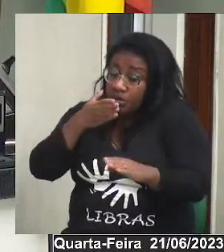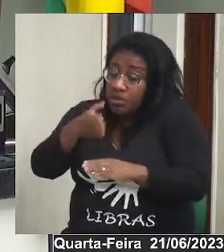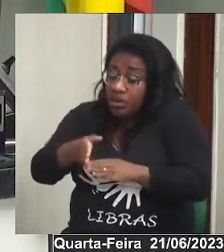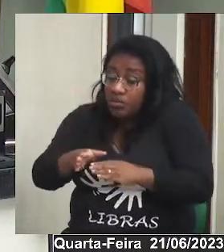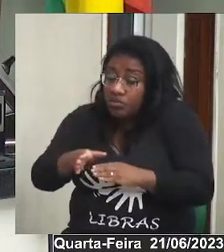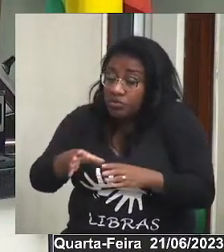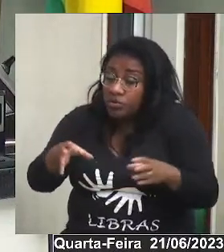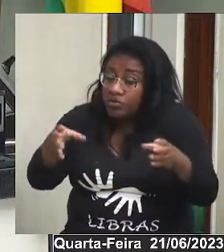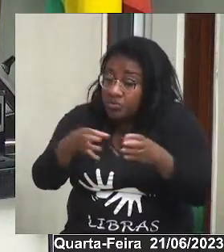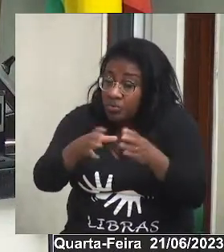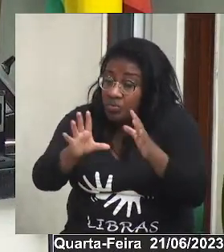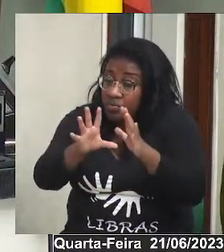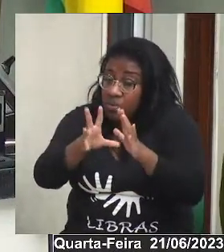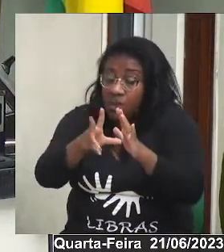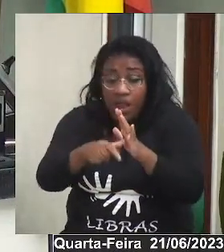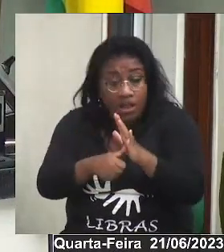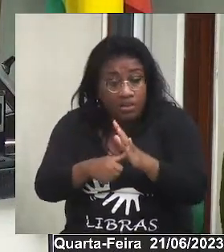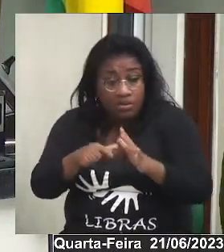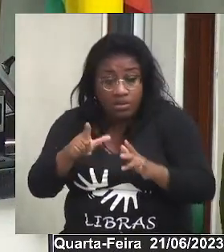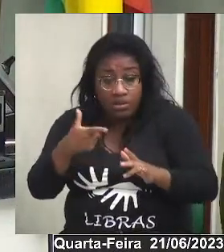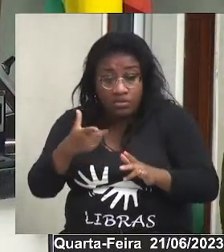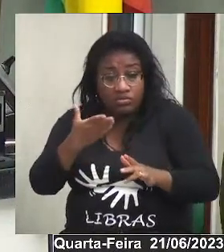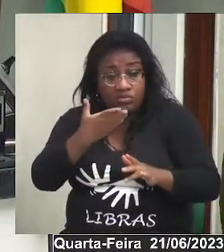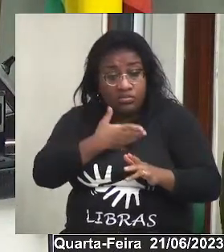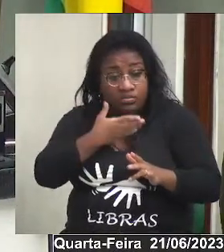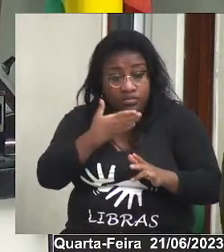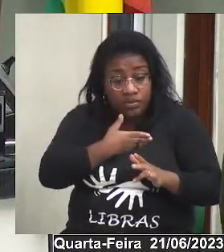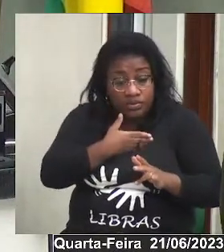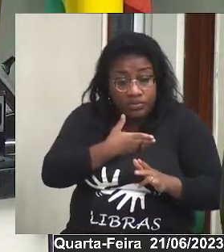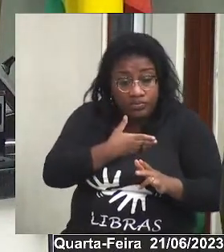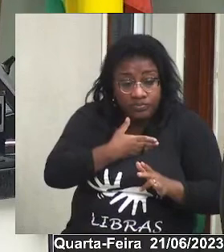nós viramos ladrão. Nem meus amigos virou ladrão.